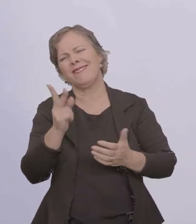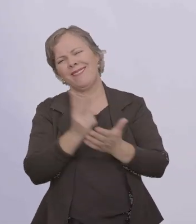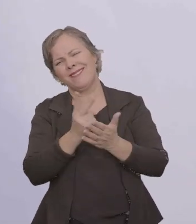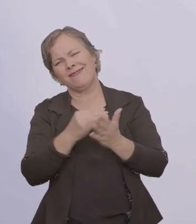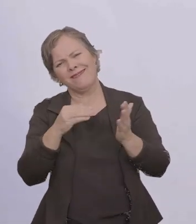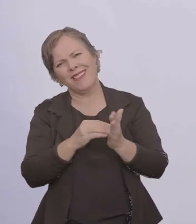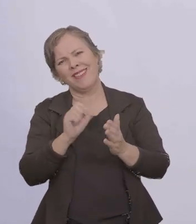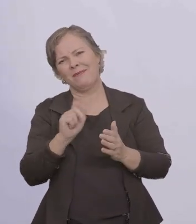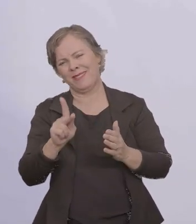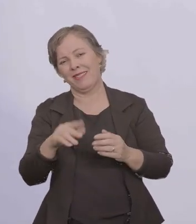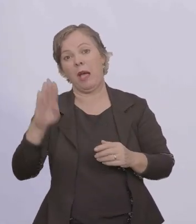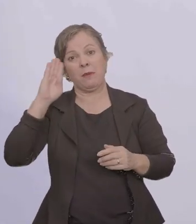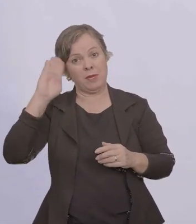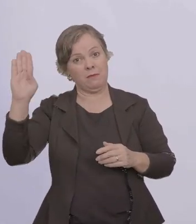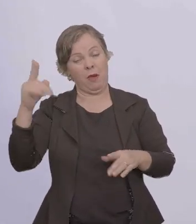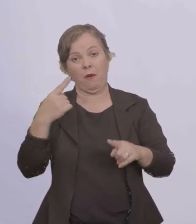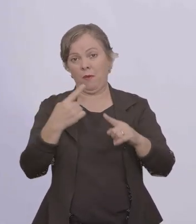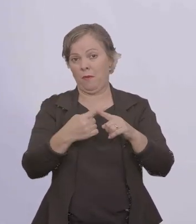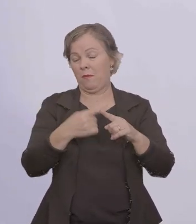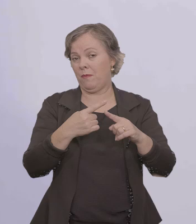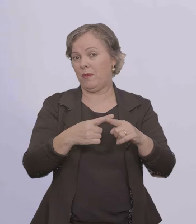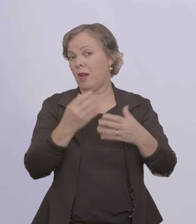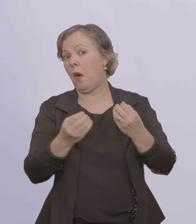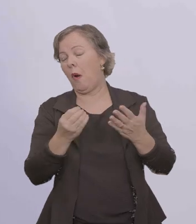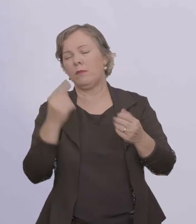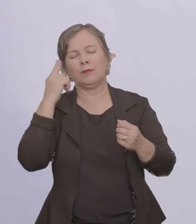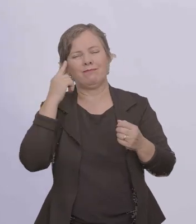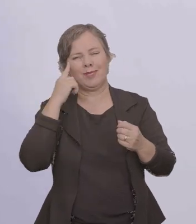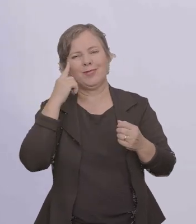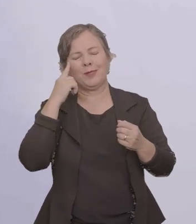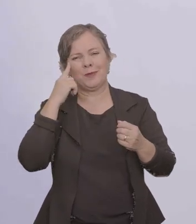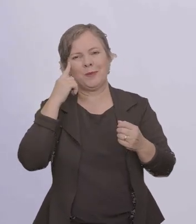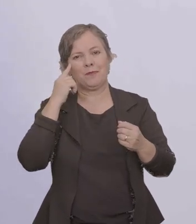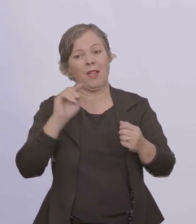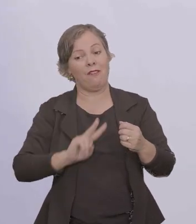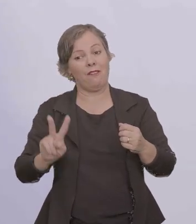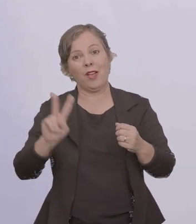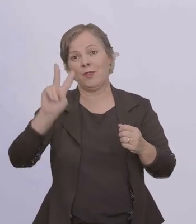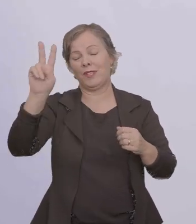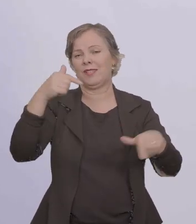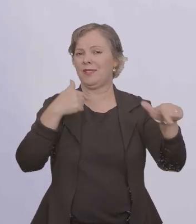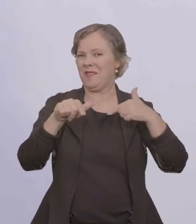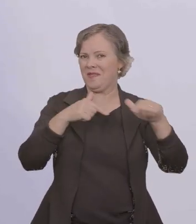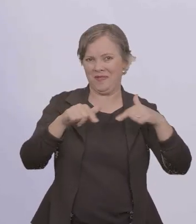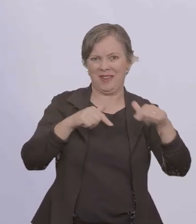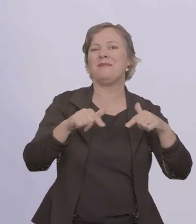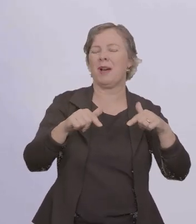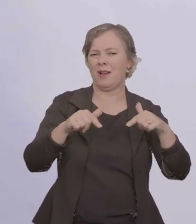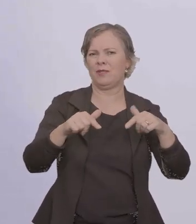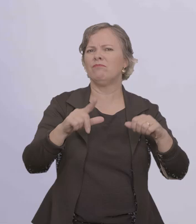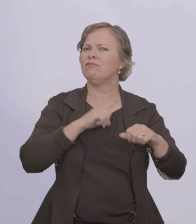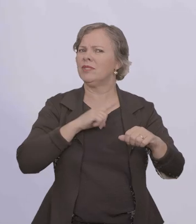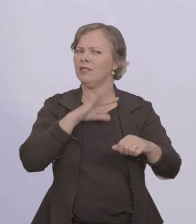aposentadoria, principalmente por conta desse ponto relacionado à valorização do trabalho mesmo, de